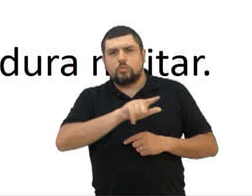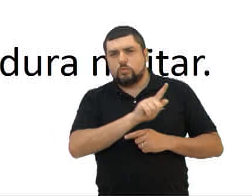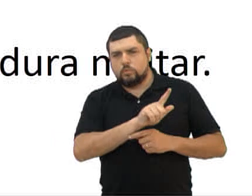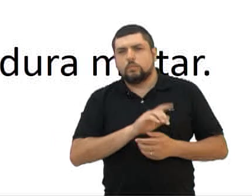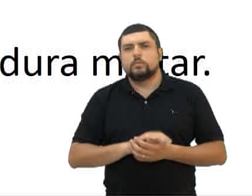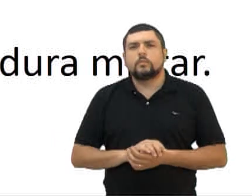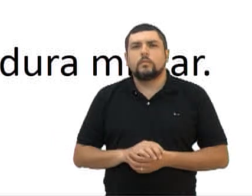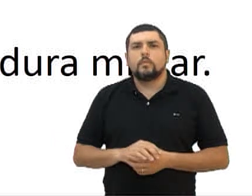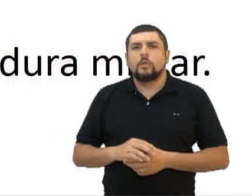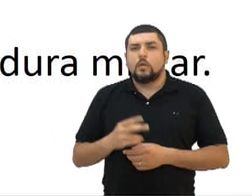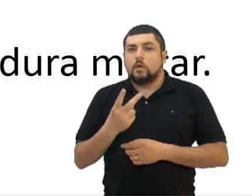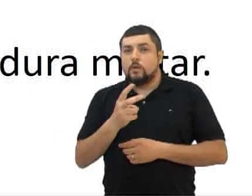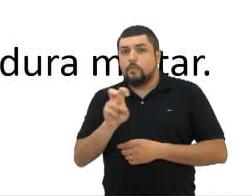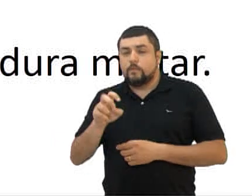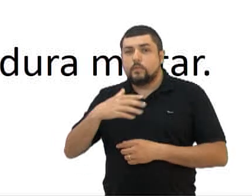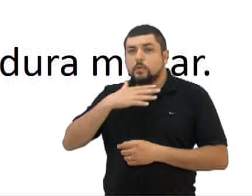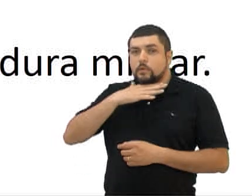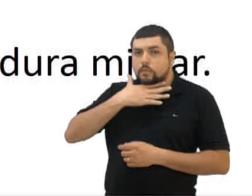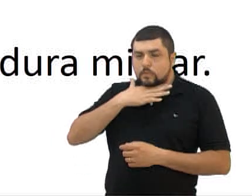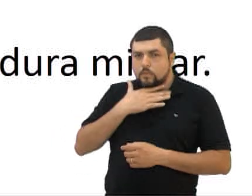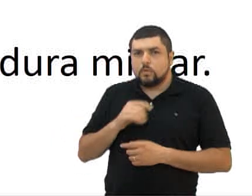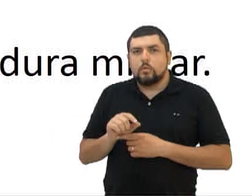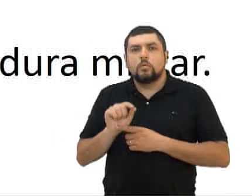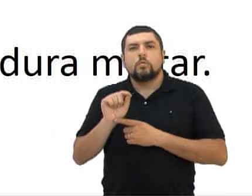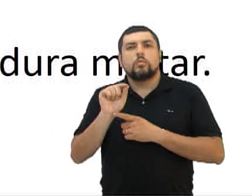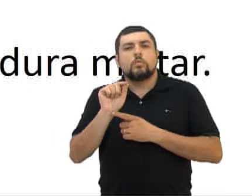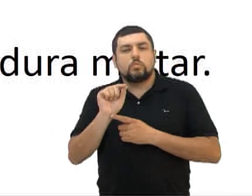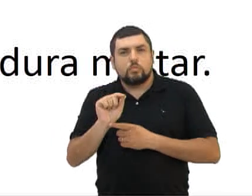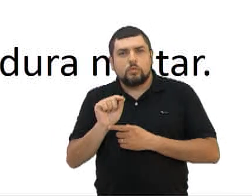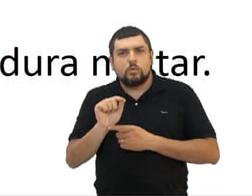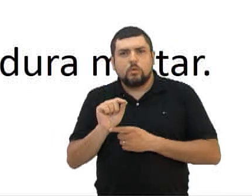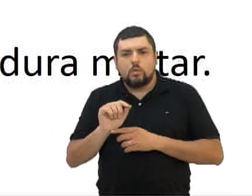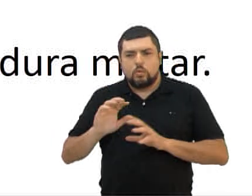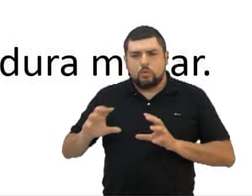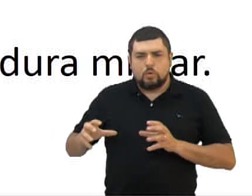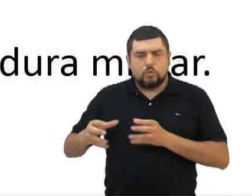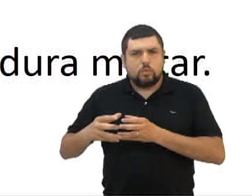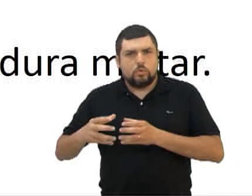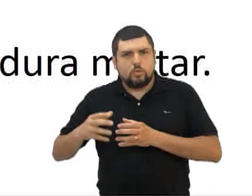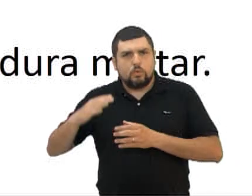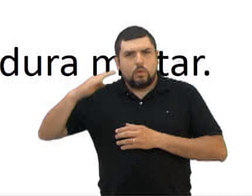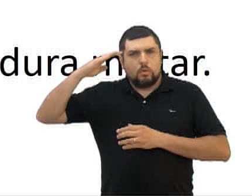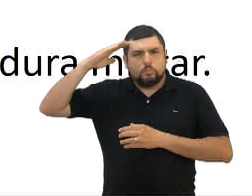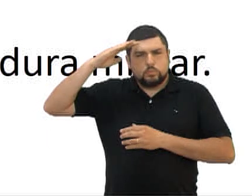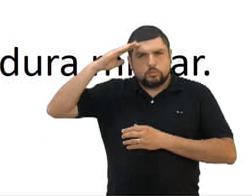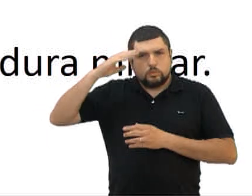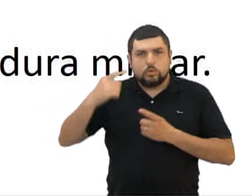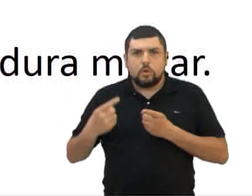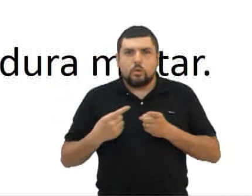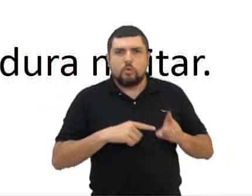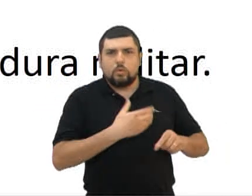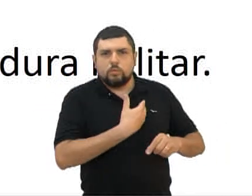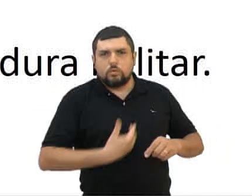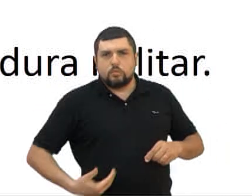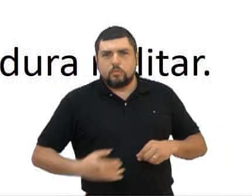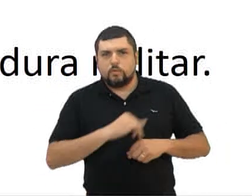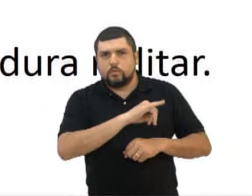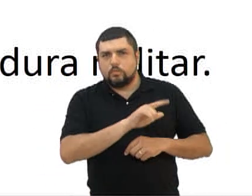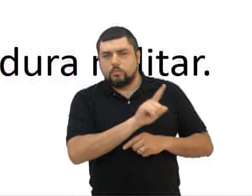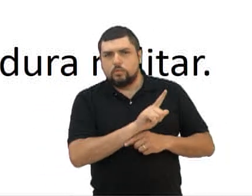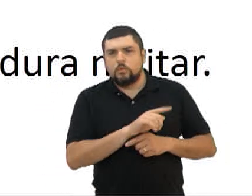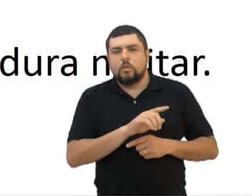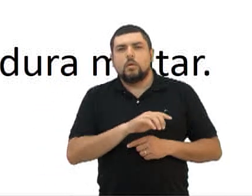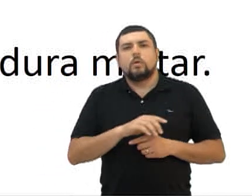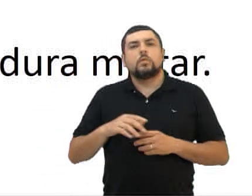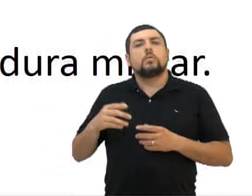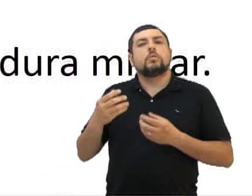Em 25 de março, a gente tem uma assinatura e um manifesto das Forças Armadas contra o governo do presidente João Goulart. Em 31 de março, as